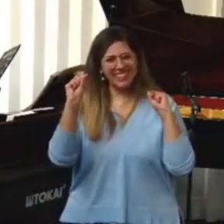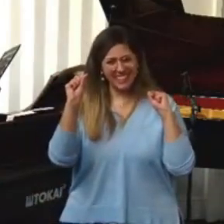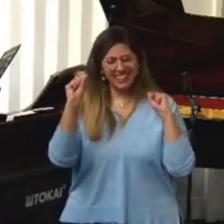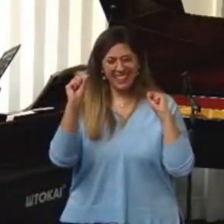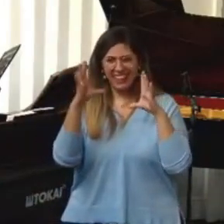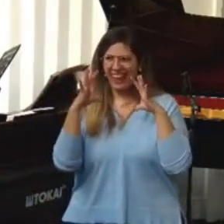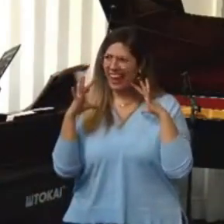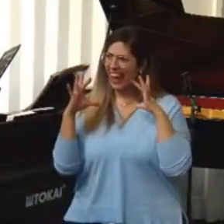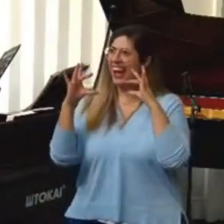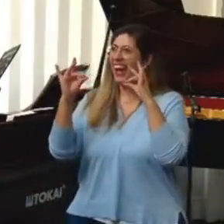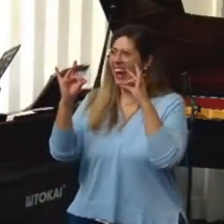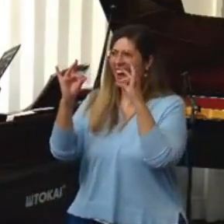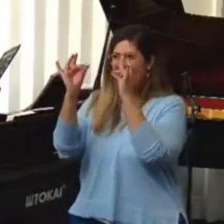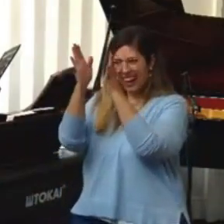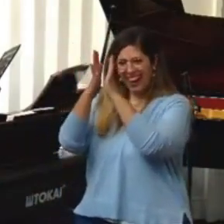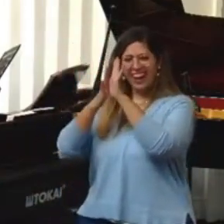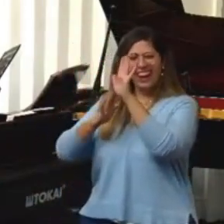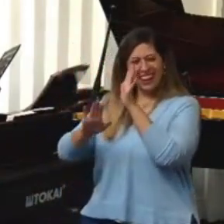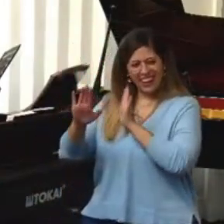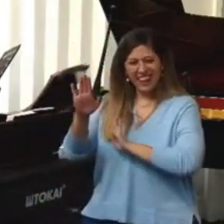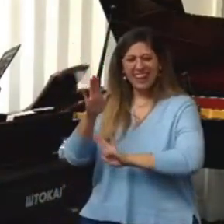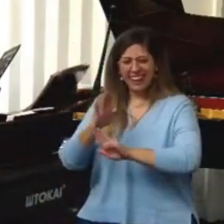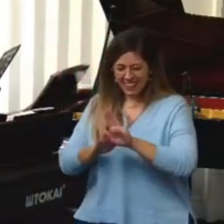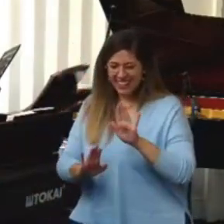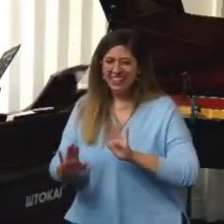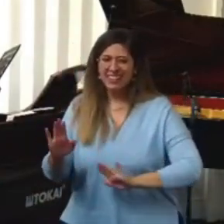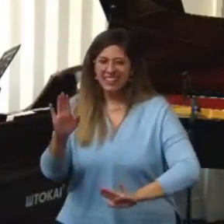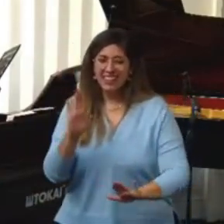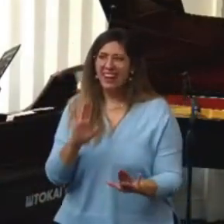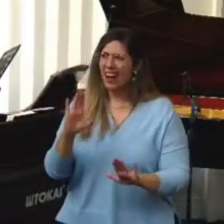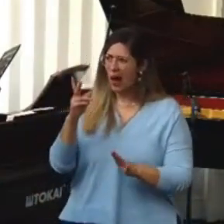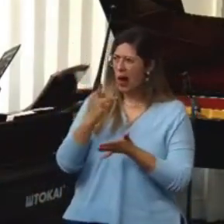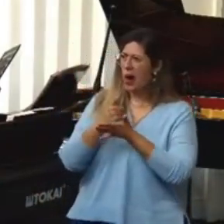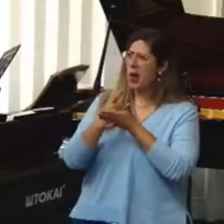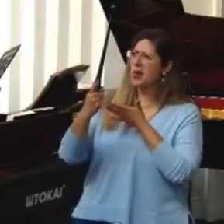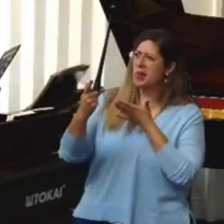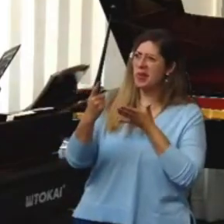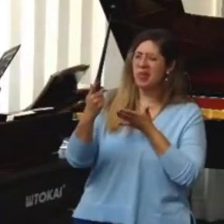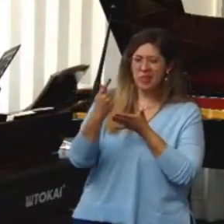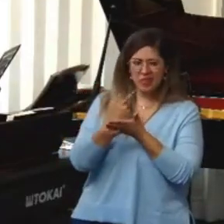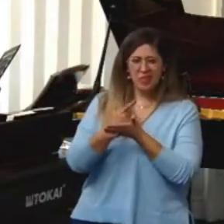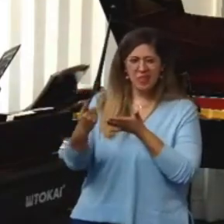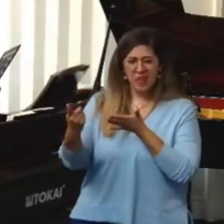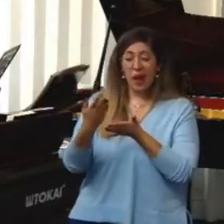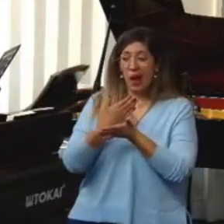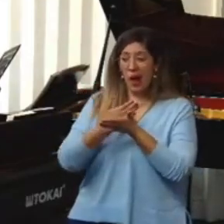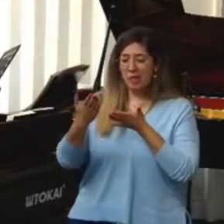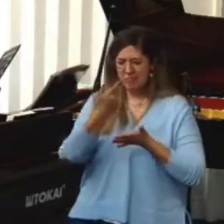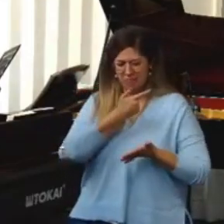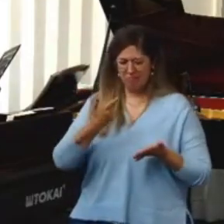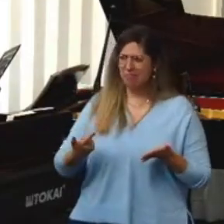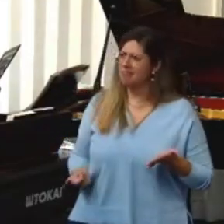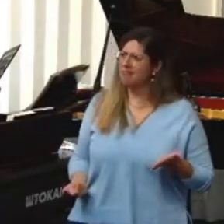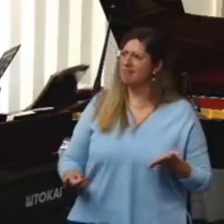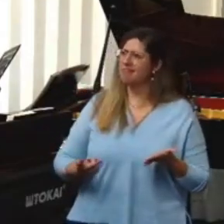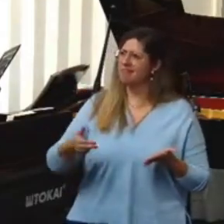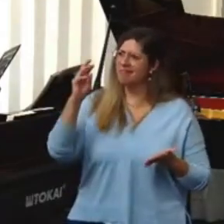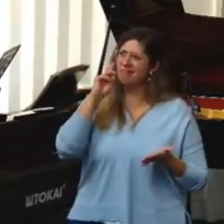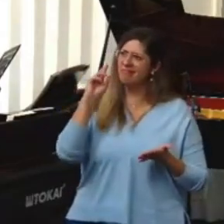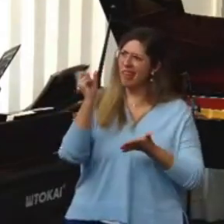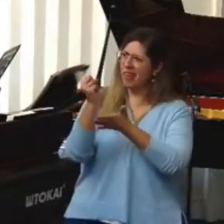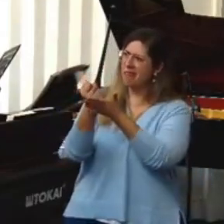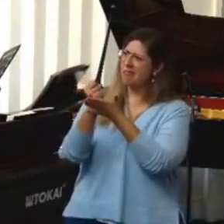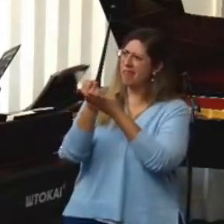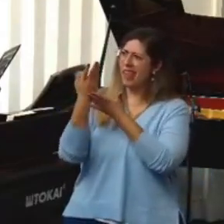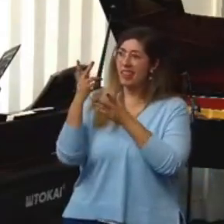de adoração, Ele ainda é o governante das nossas vidas, Ele ainda é o Senhor do seu